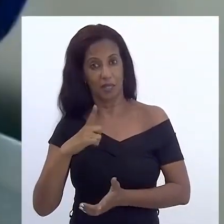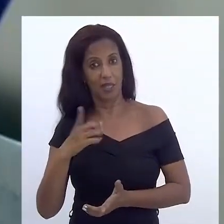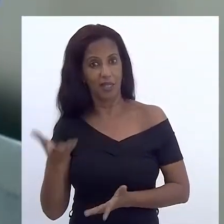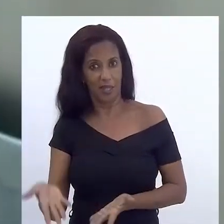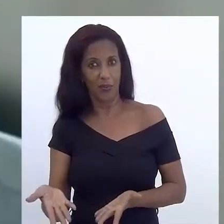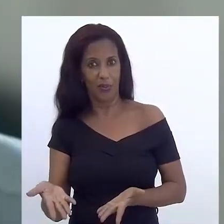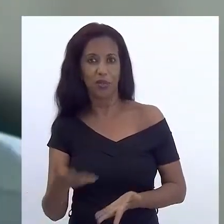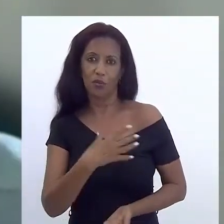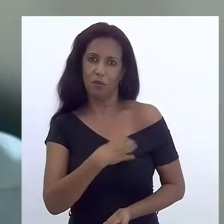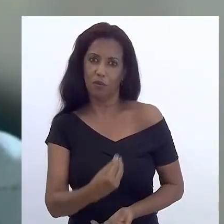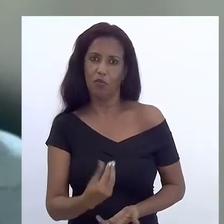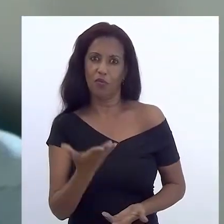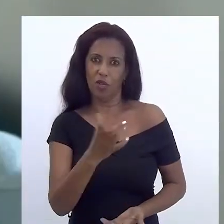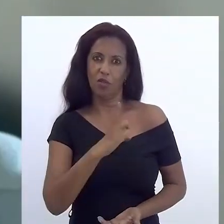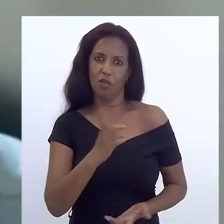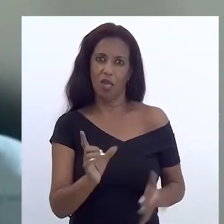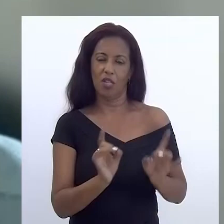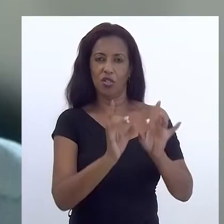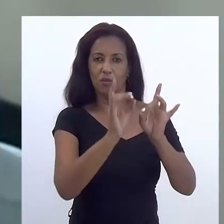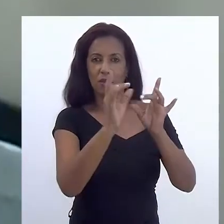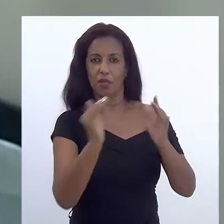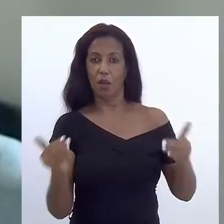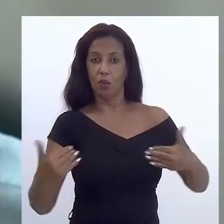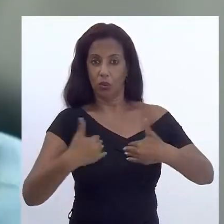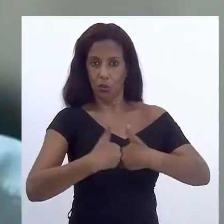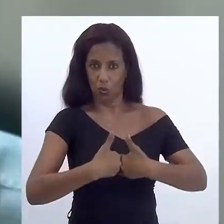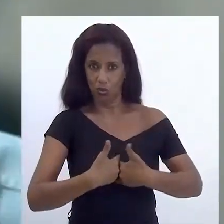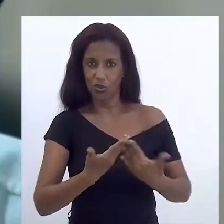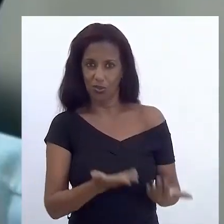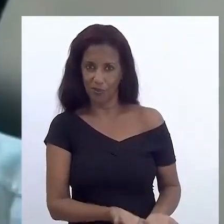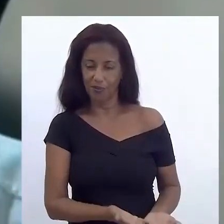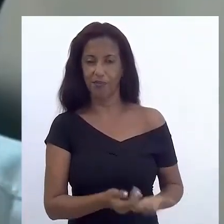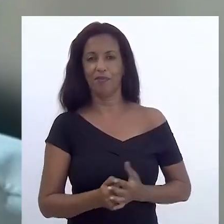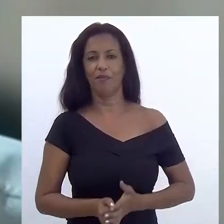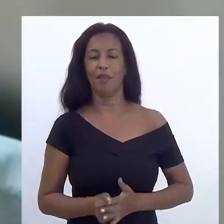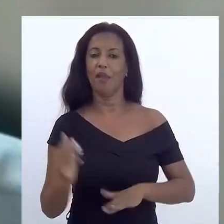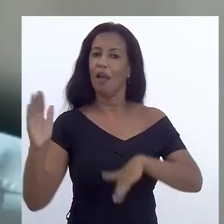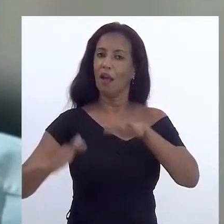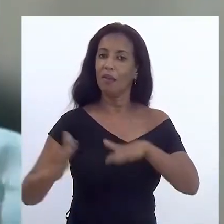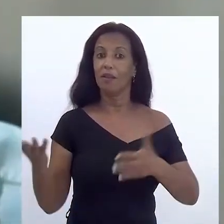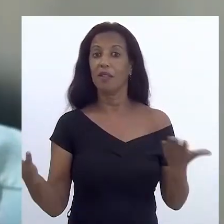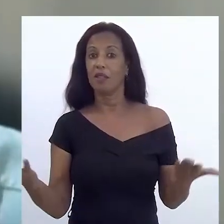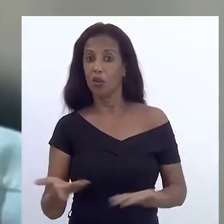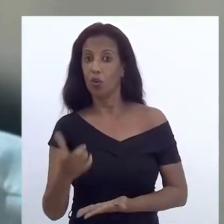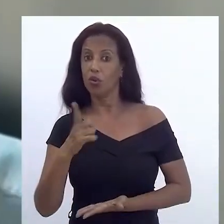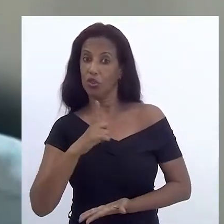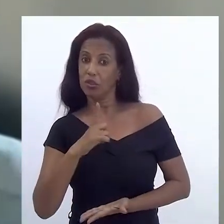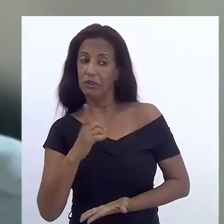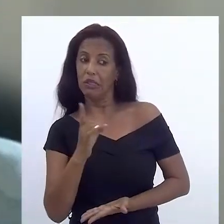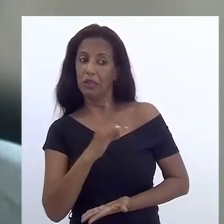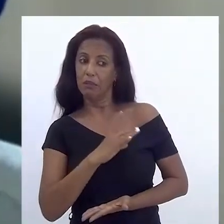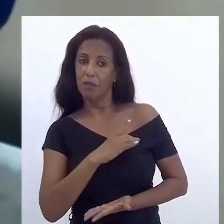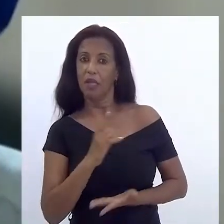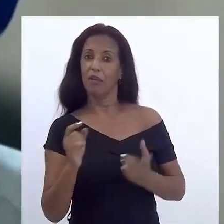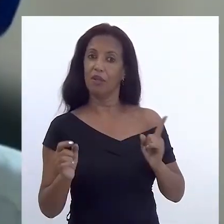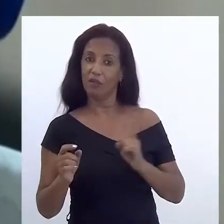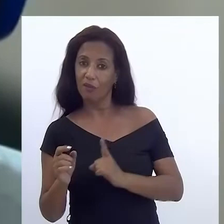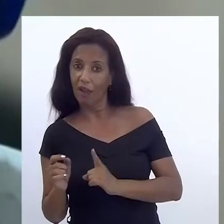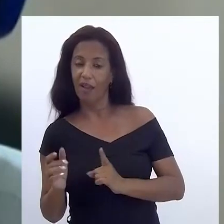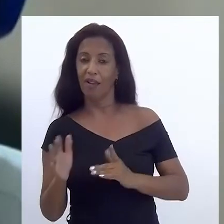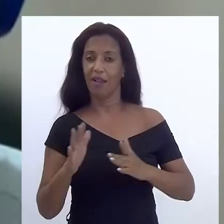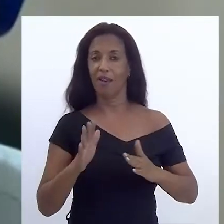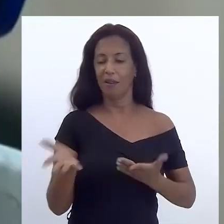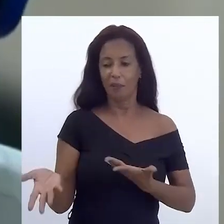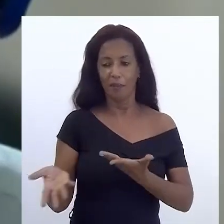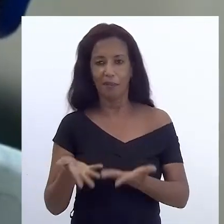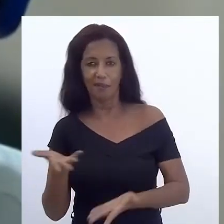necessidades especiais dentro do espectro autista, ainda que hoje ainda tem receio, ele vai ainda receoso lidando com os animais,